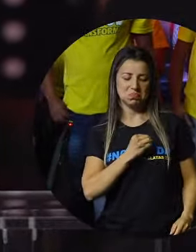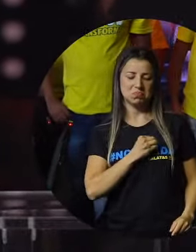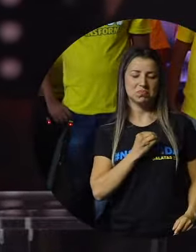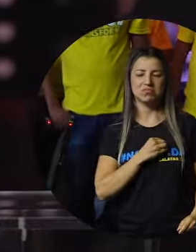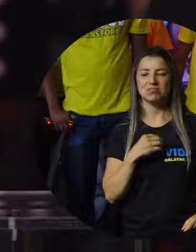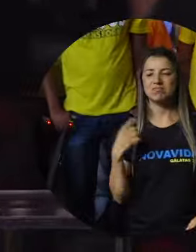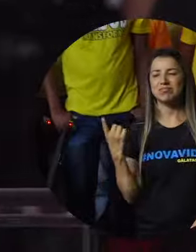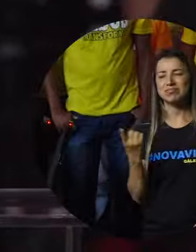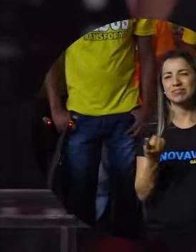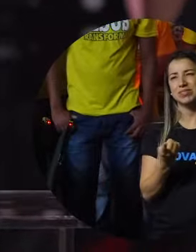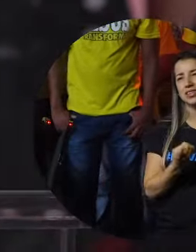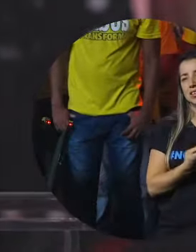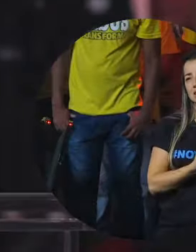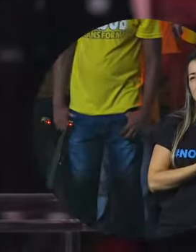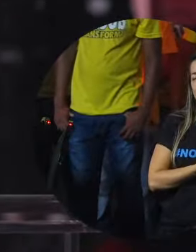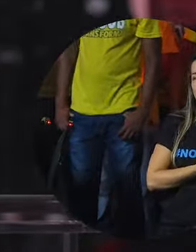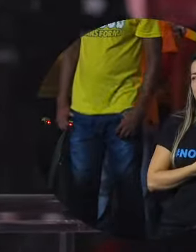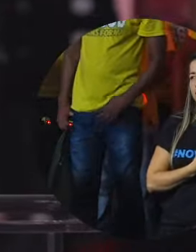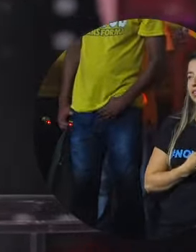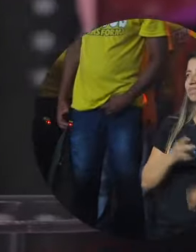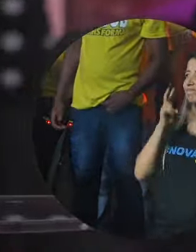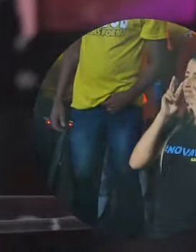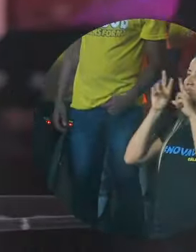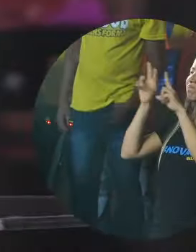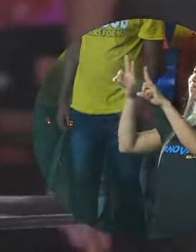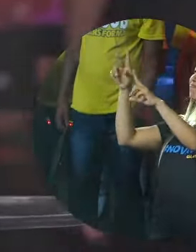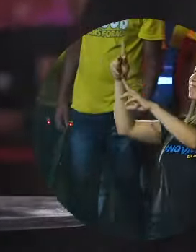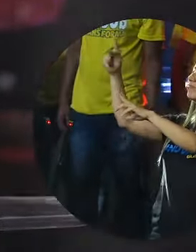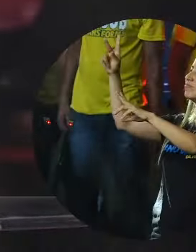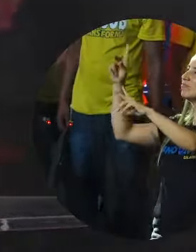Seríamos ingratos se nessa noite não olhássemos para a tua cruz.